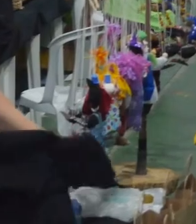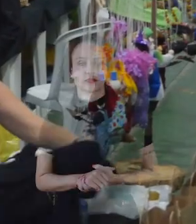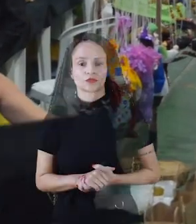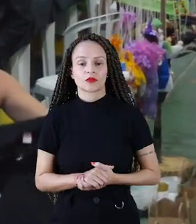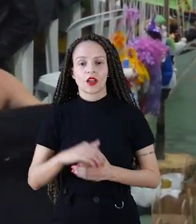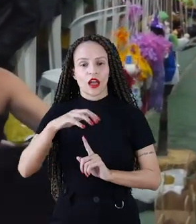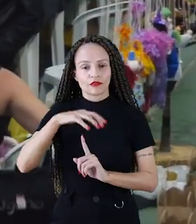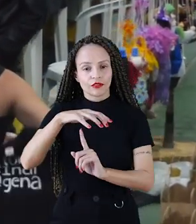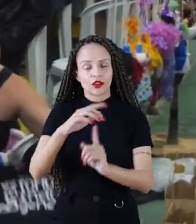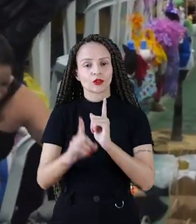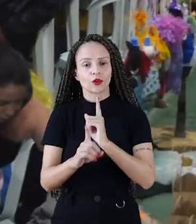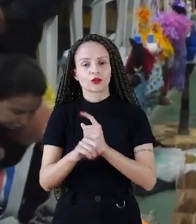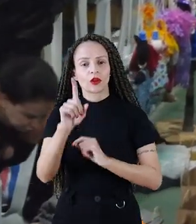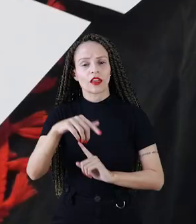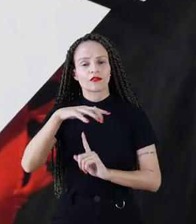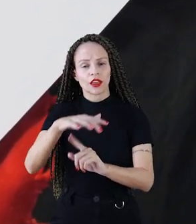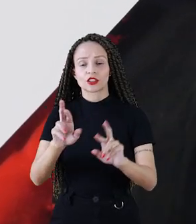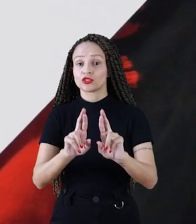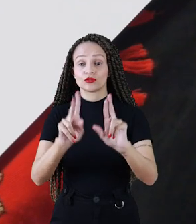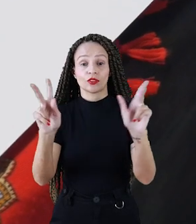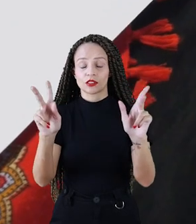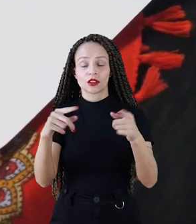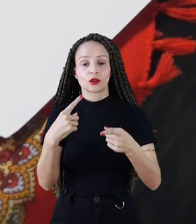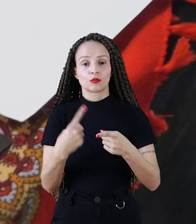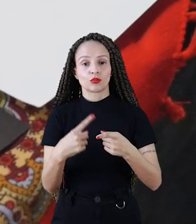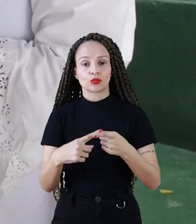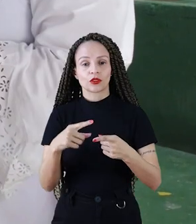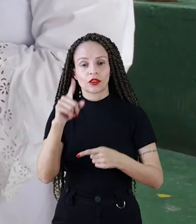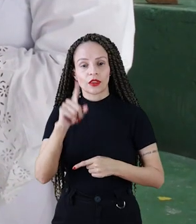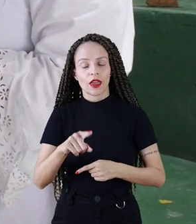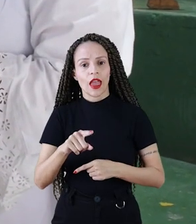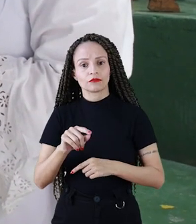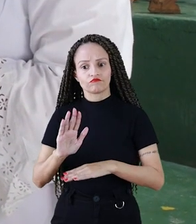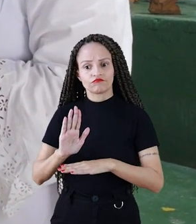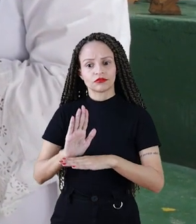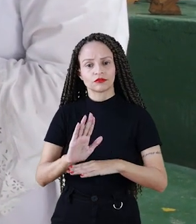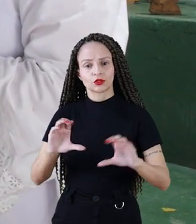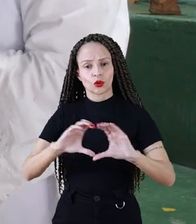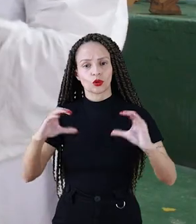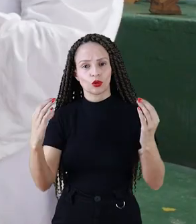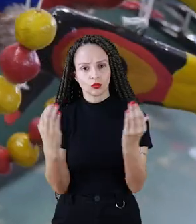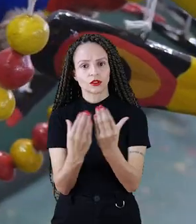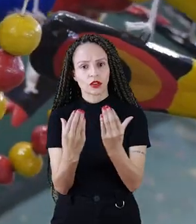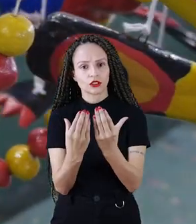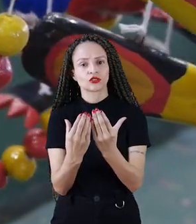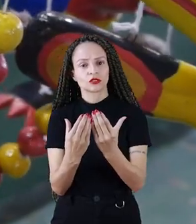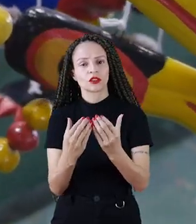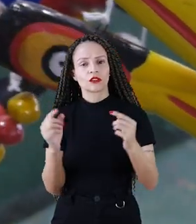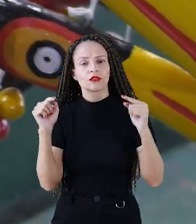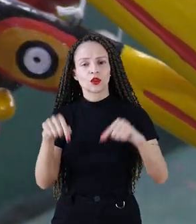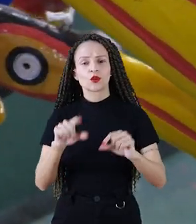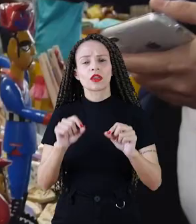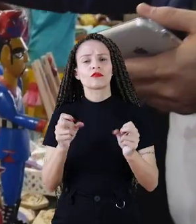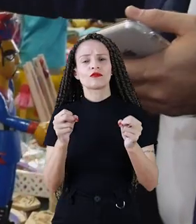Popular aa do encontro é uma feira muito diferenciada porque é uma feira subsidiada as comunidades